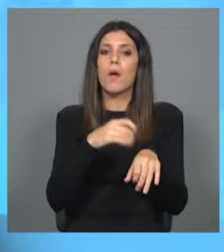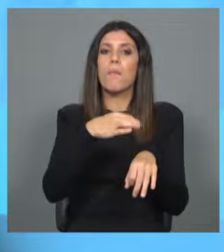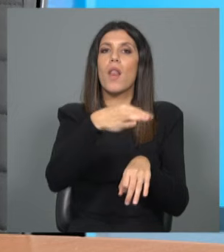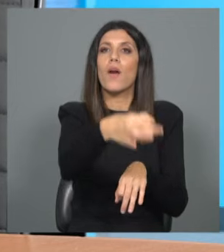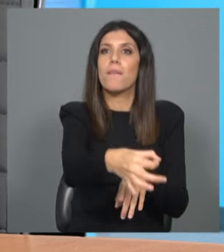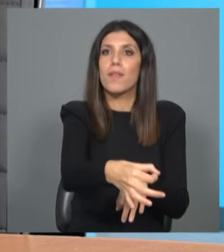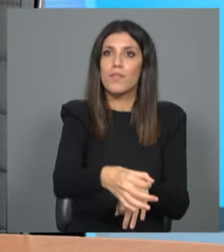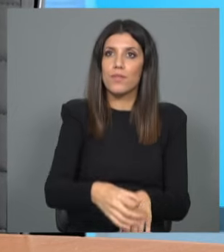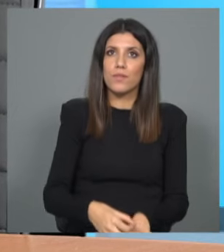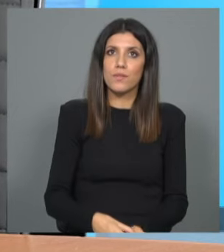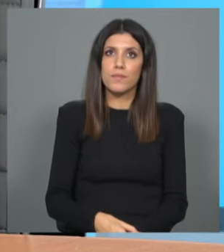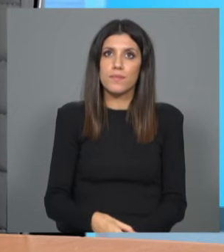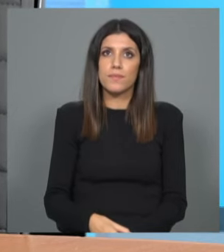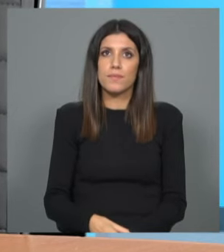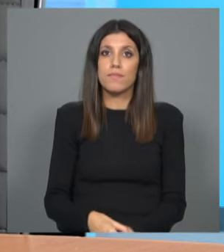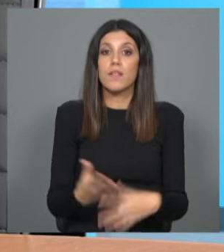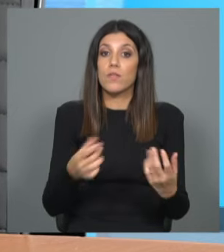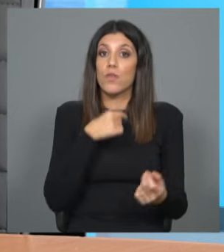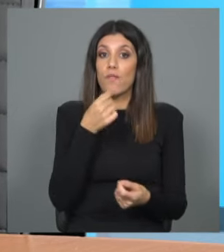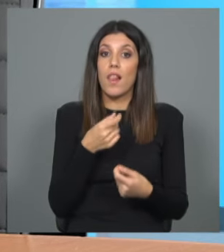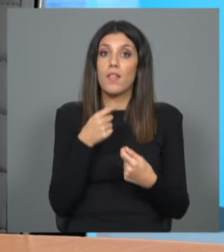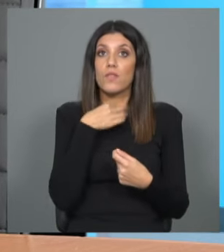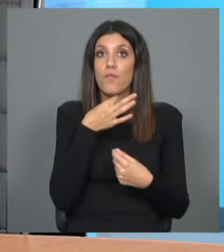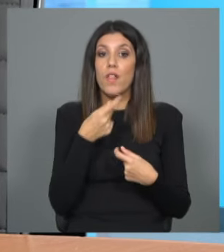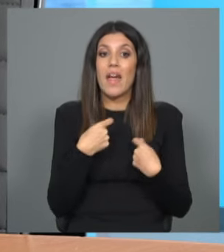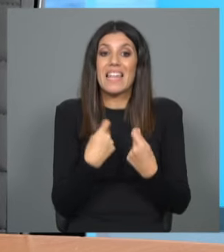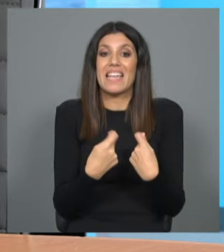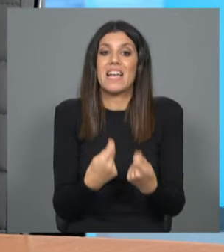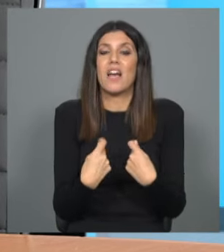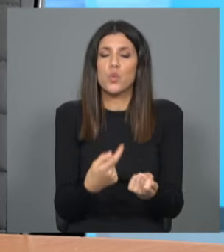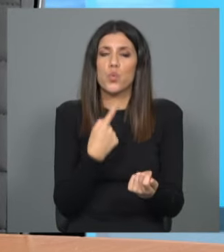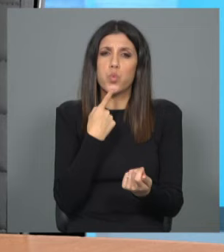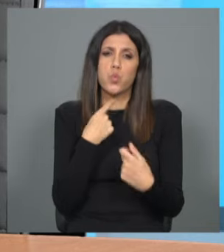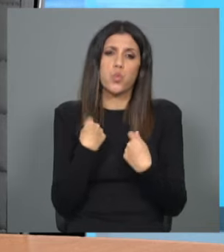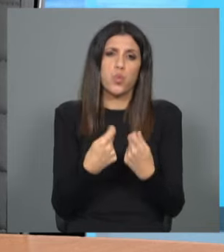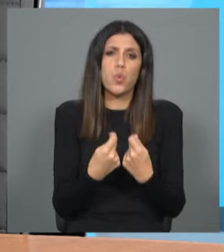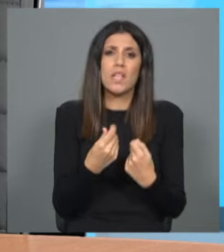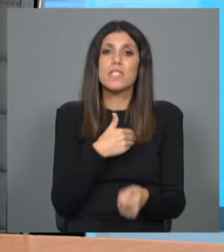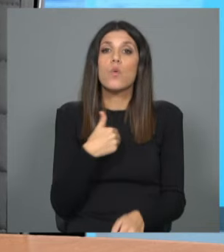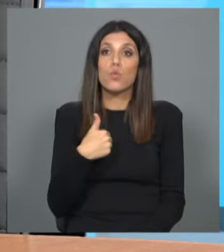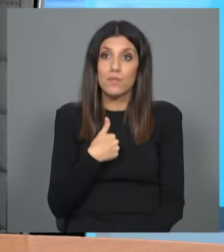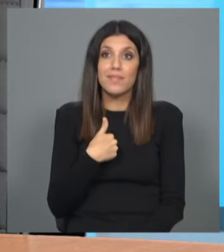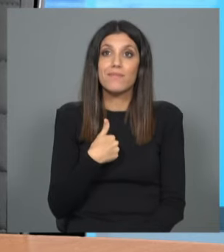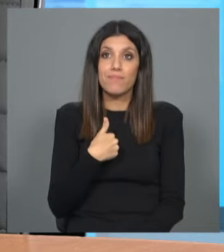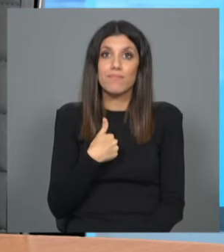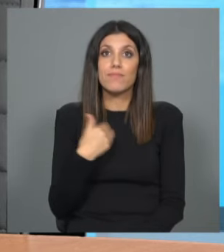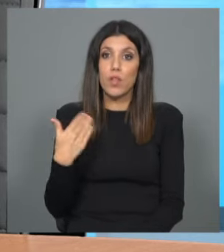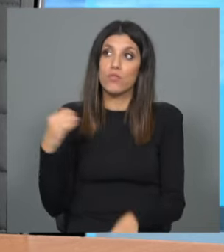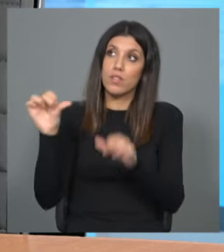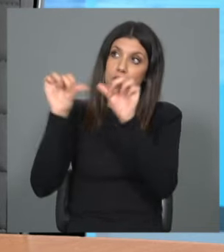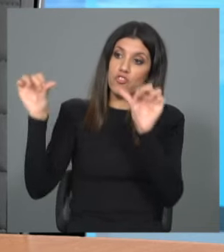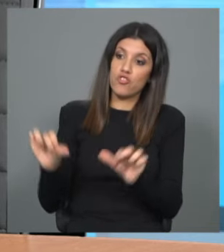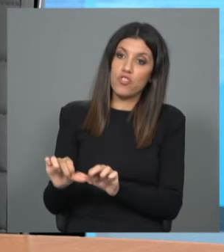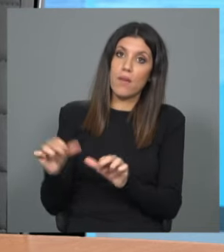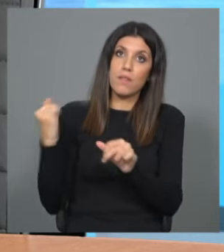falar garantidamente de gastos muito avultados em saúde e quando temos um sistema